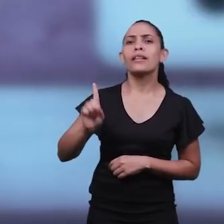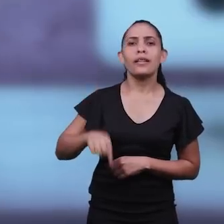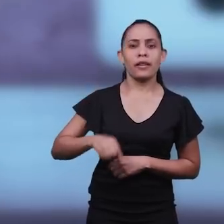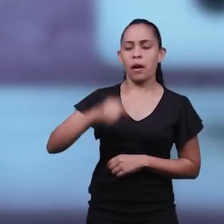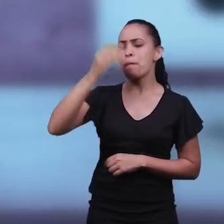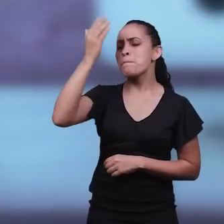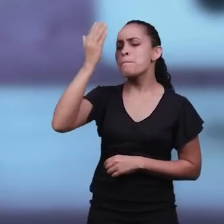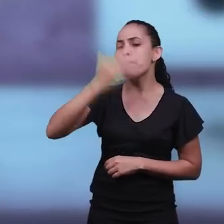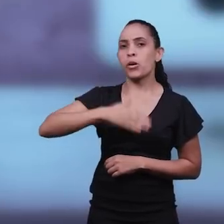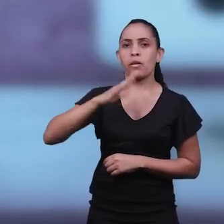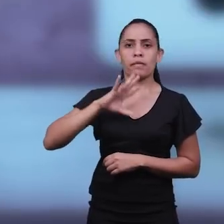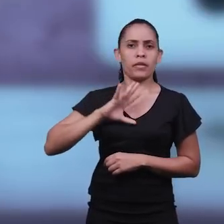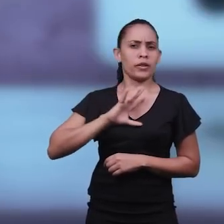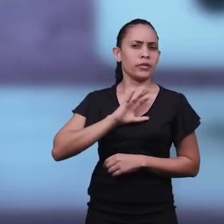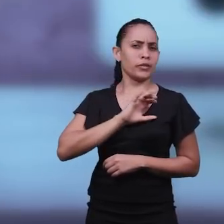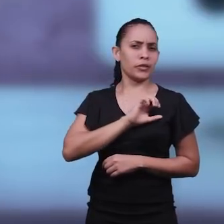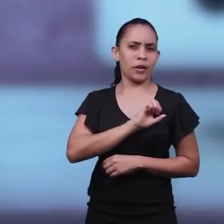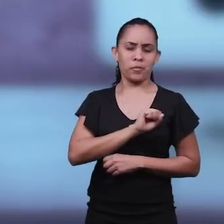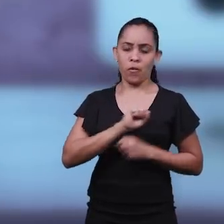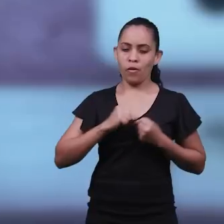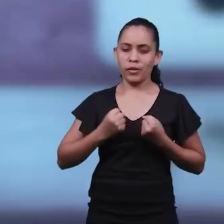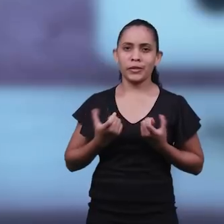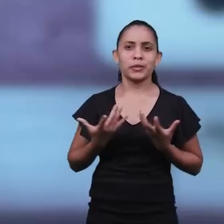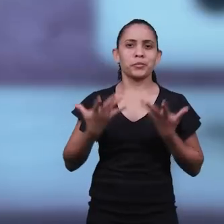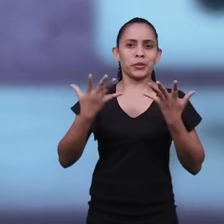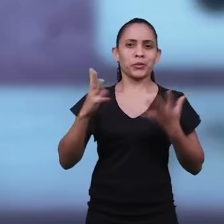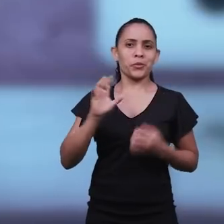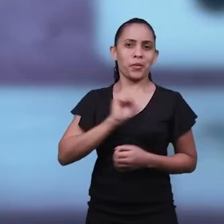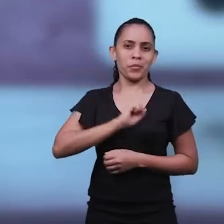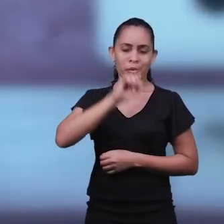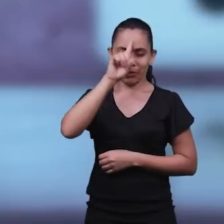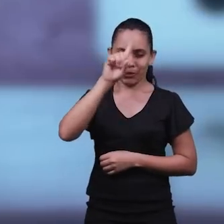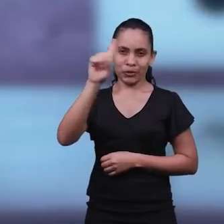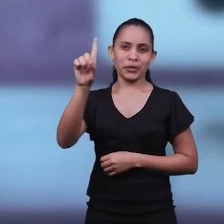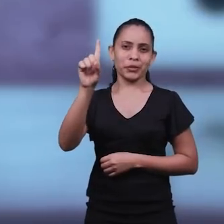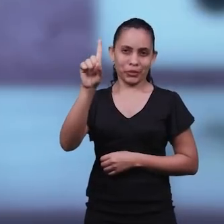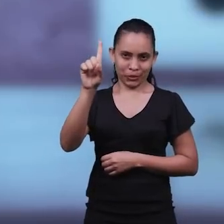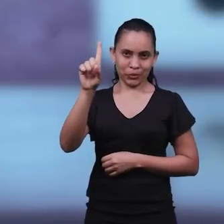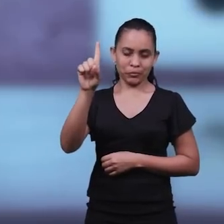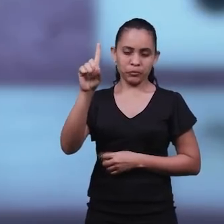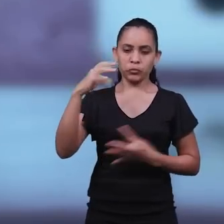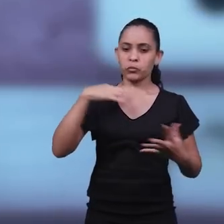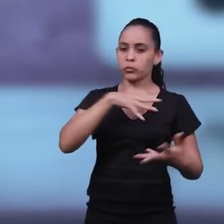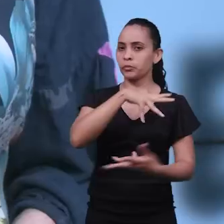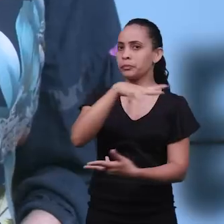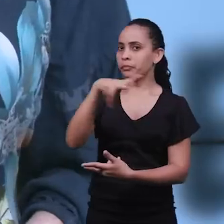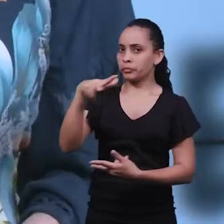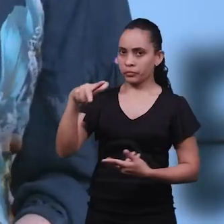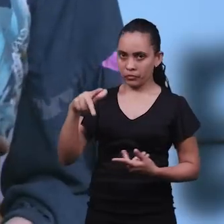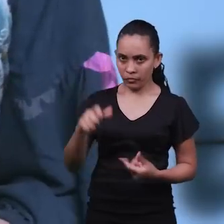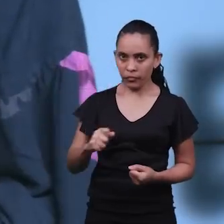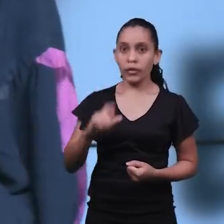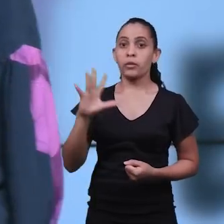a maior prova e expressão do amor de Deus pela humanidade. O amor